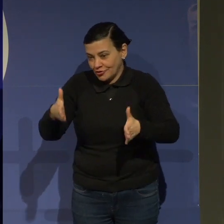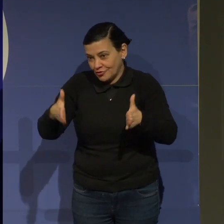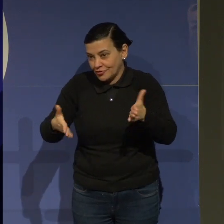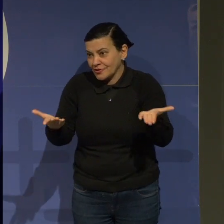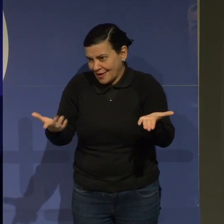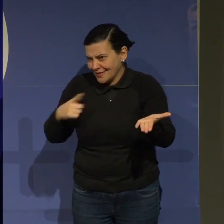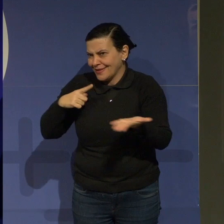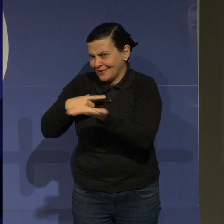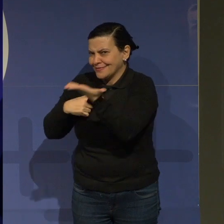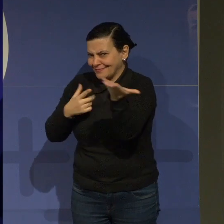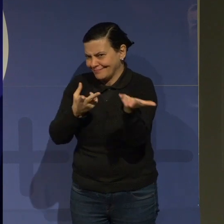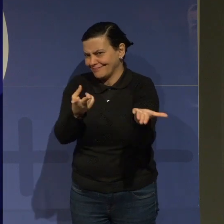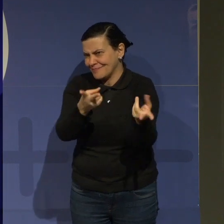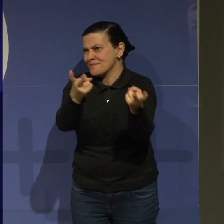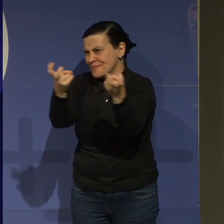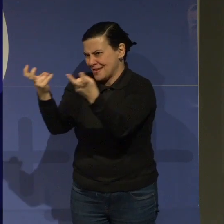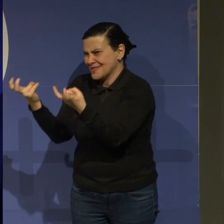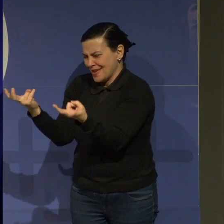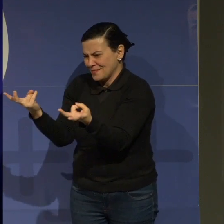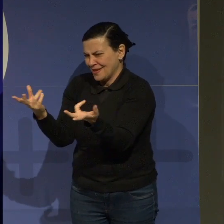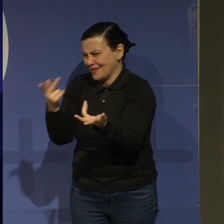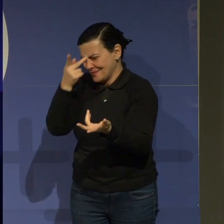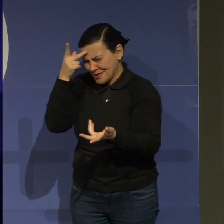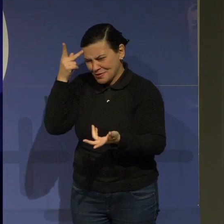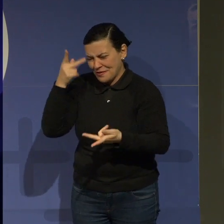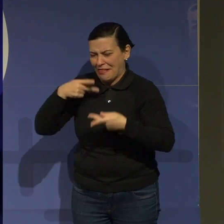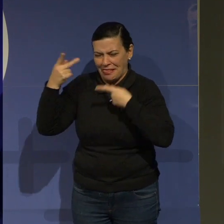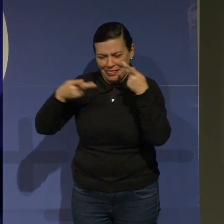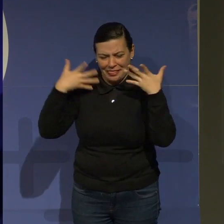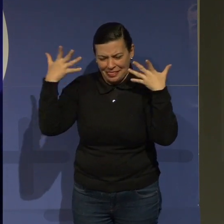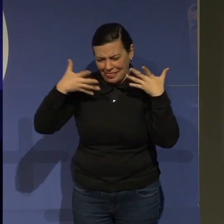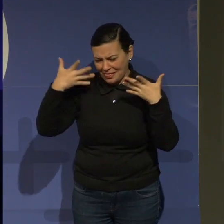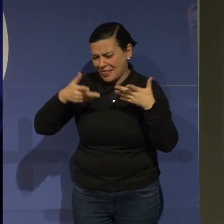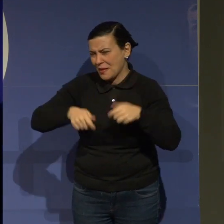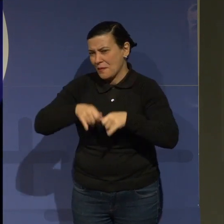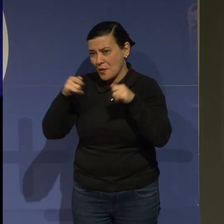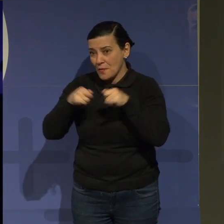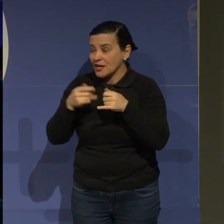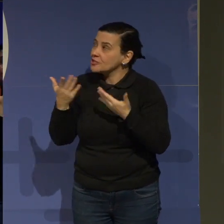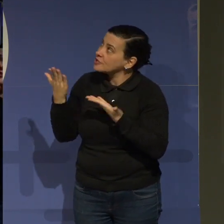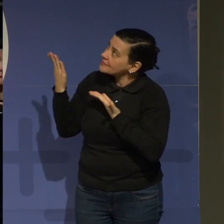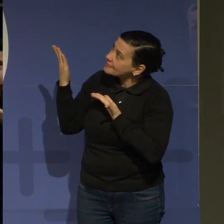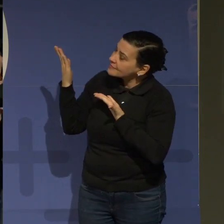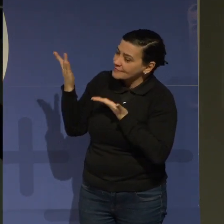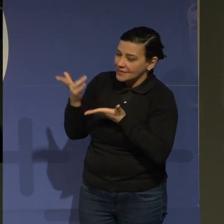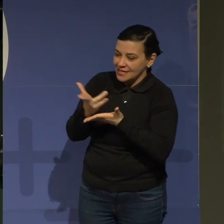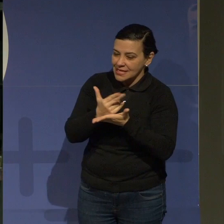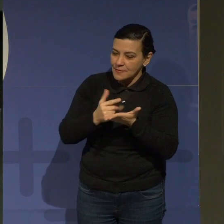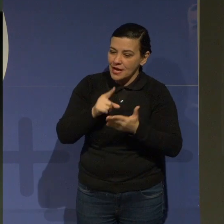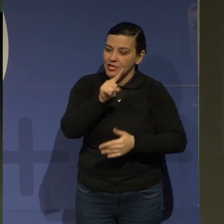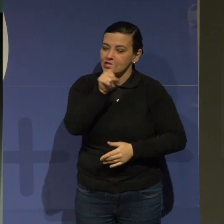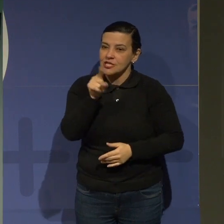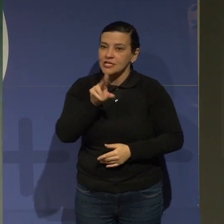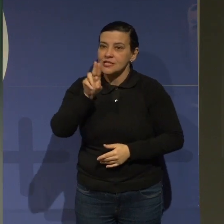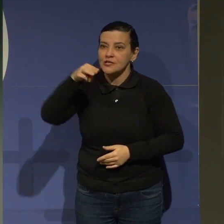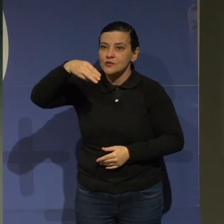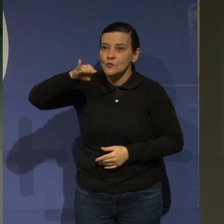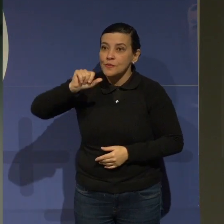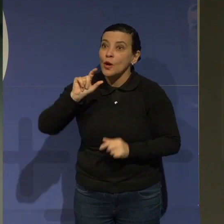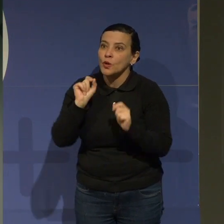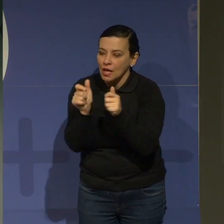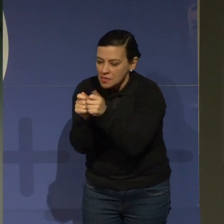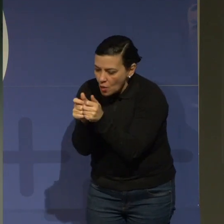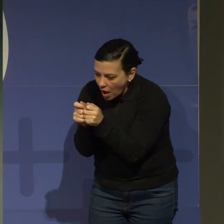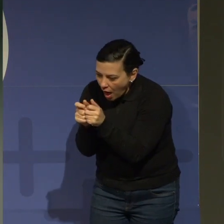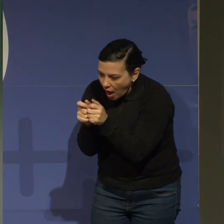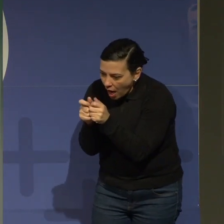coincidência. Então, eu trago essa imagem que mostra os zumbis de celulares na